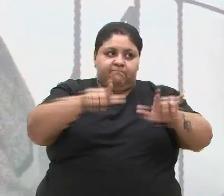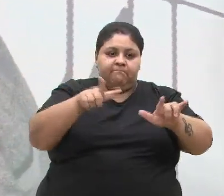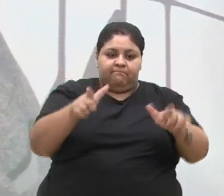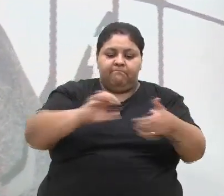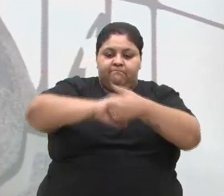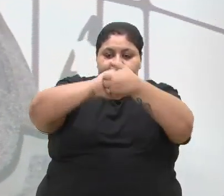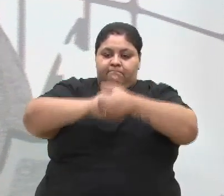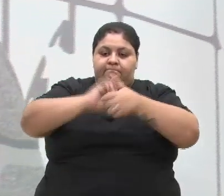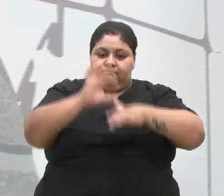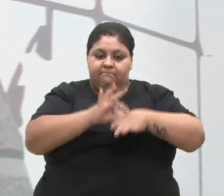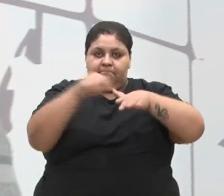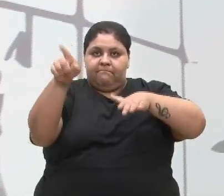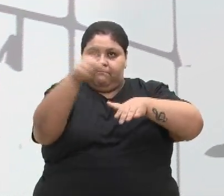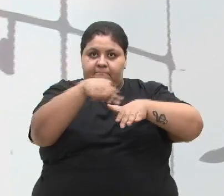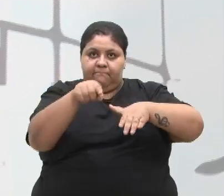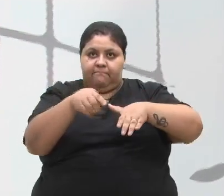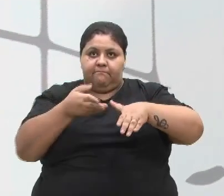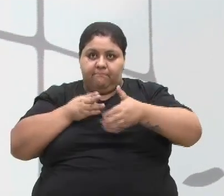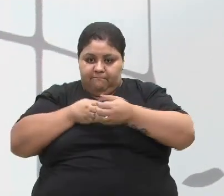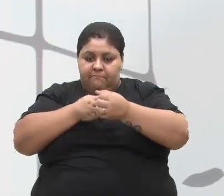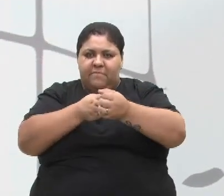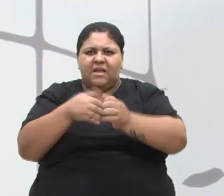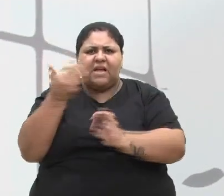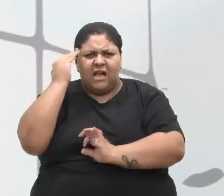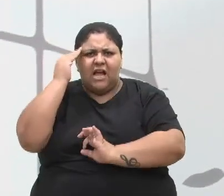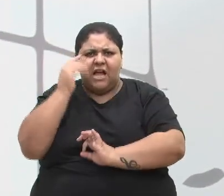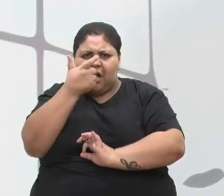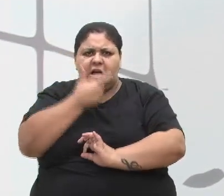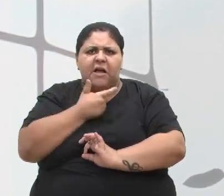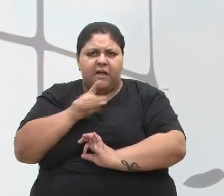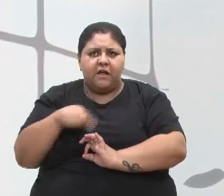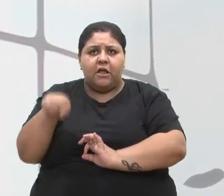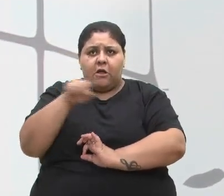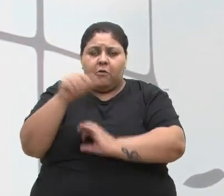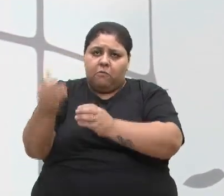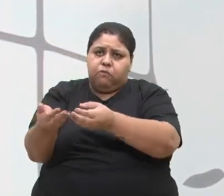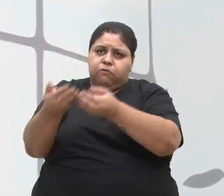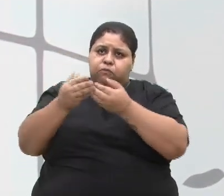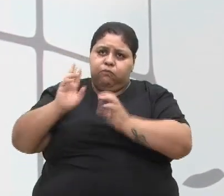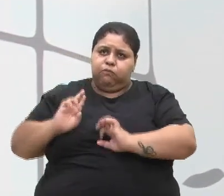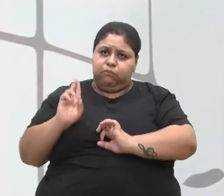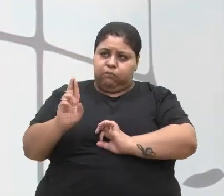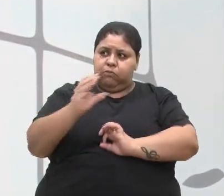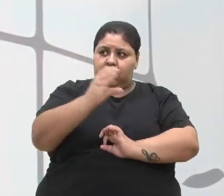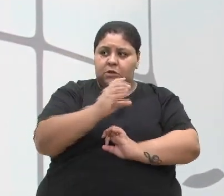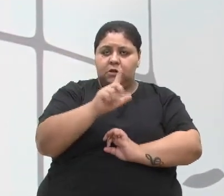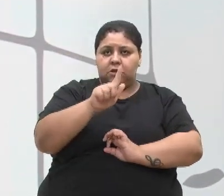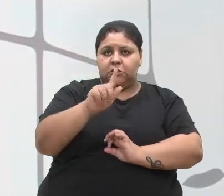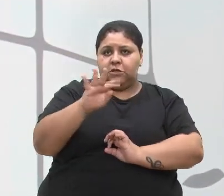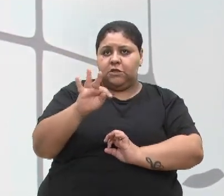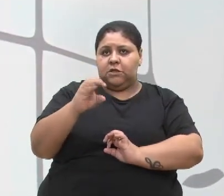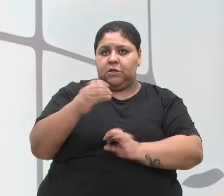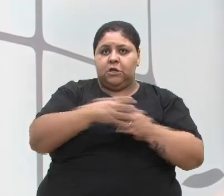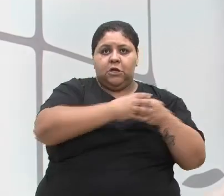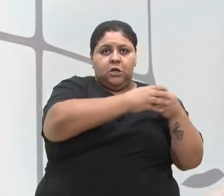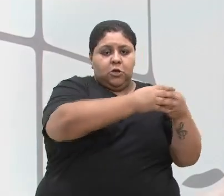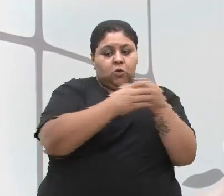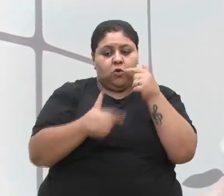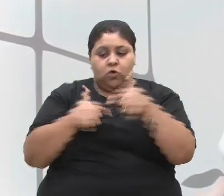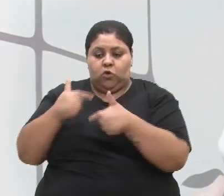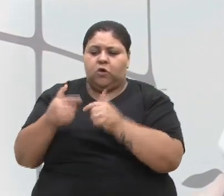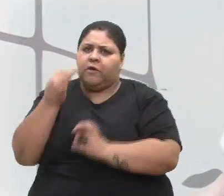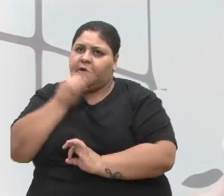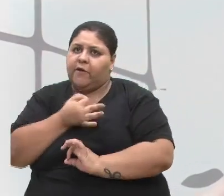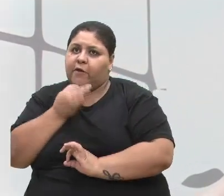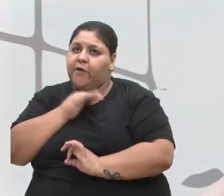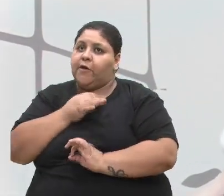de Lideranças, para vocês que nos acompanham sempre devem ter visto, a gente recebeu representantes do GTC, que é o Grupo de Trabalho por Caxias. Aliás,